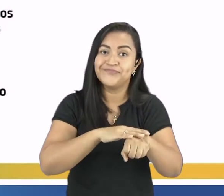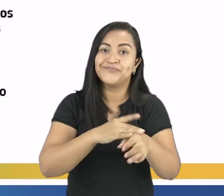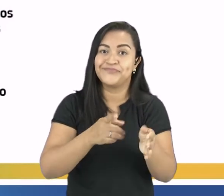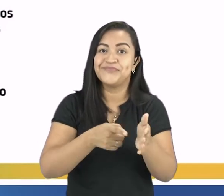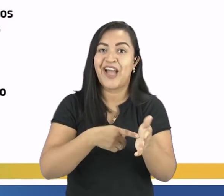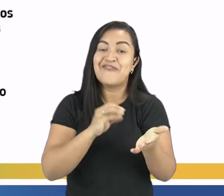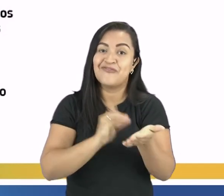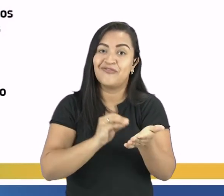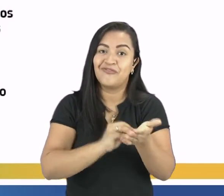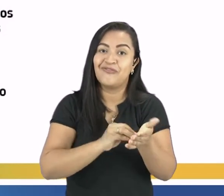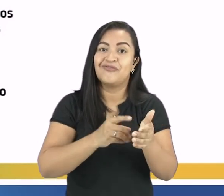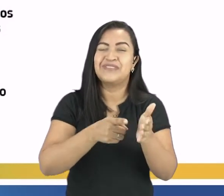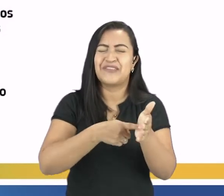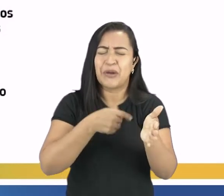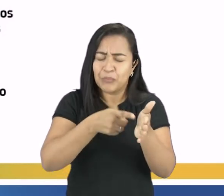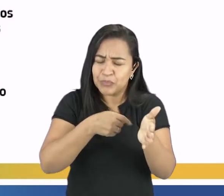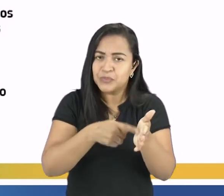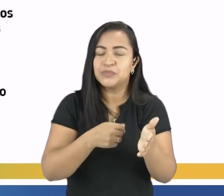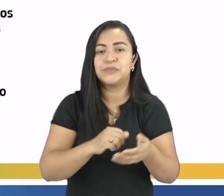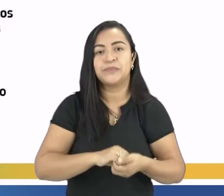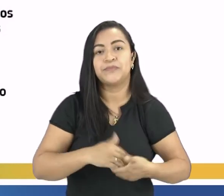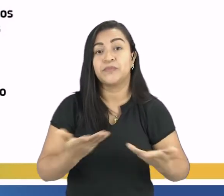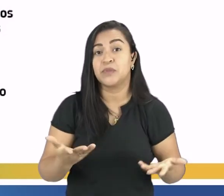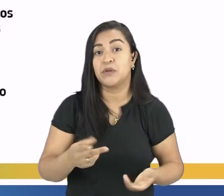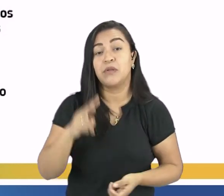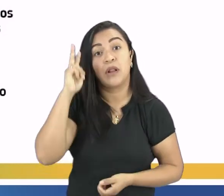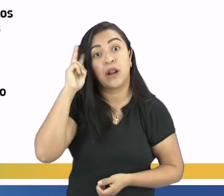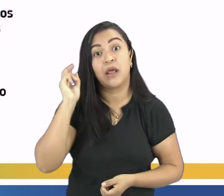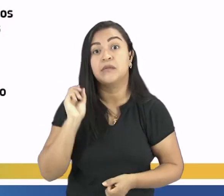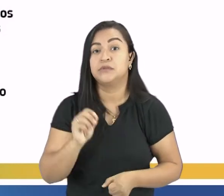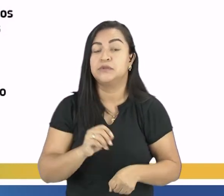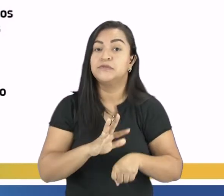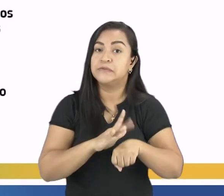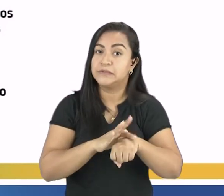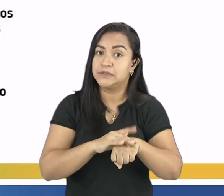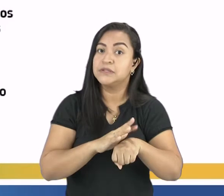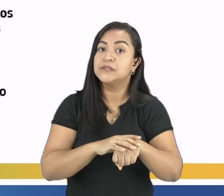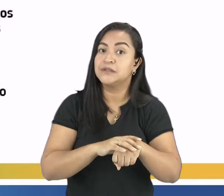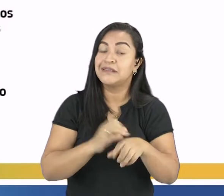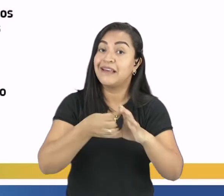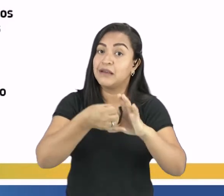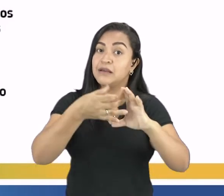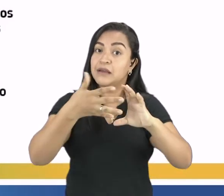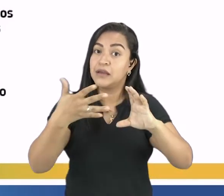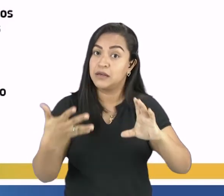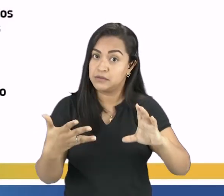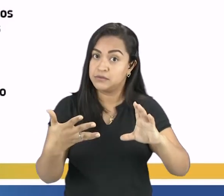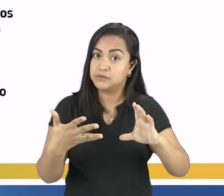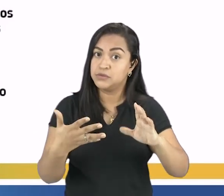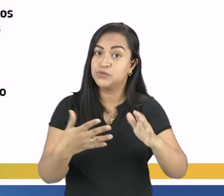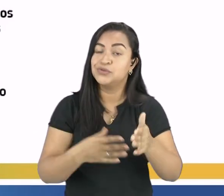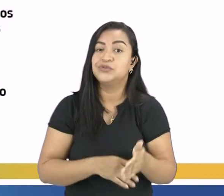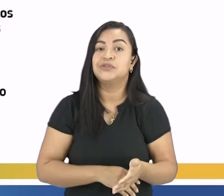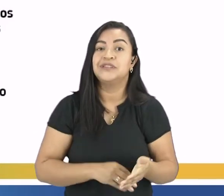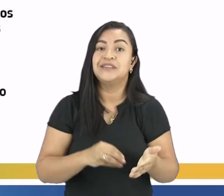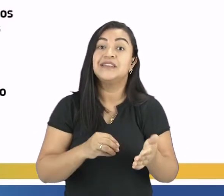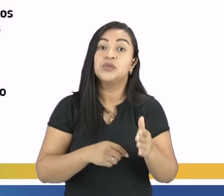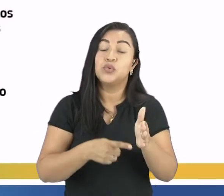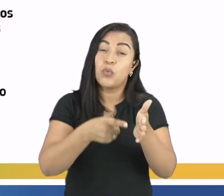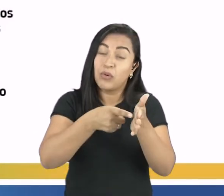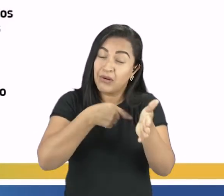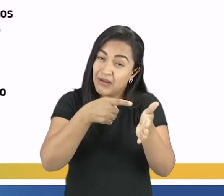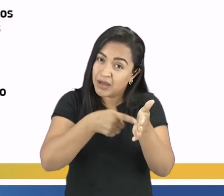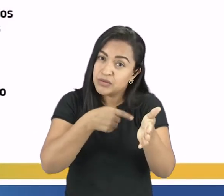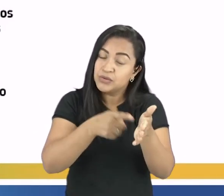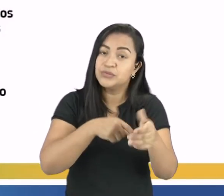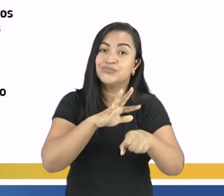agora que eu estou falando sobre a expressão da característica do albinismo, né? Lembram